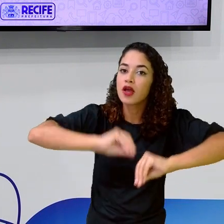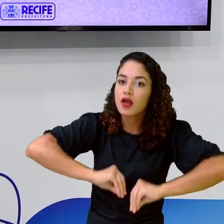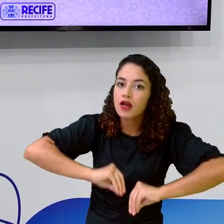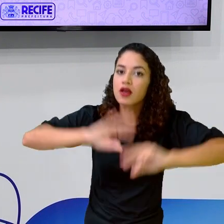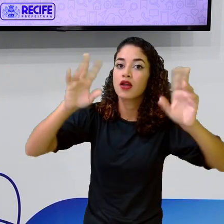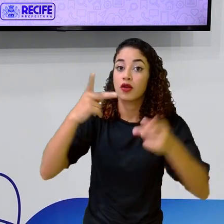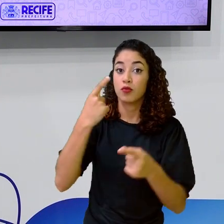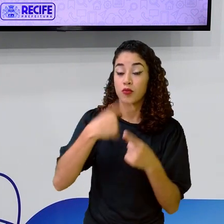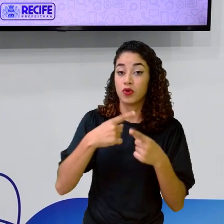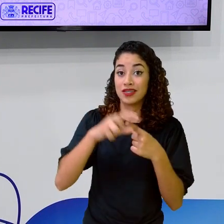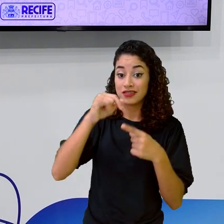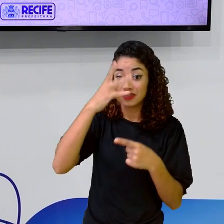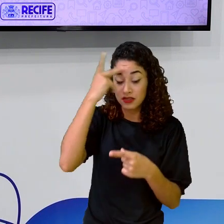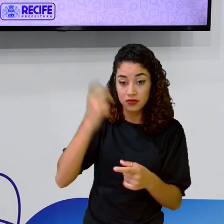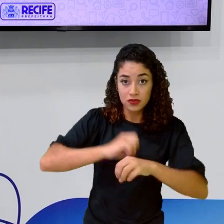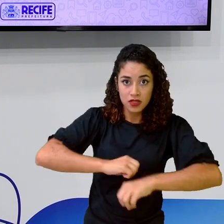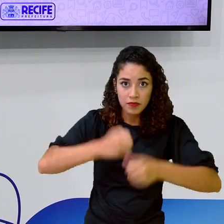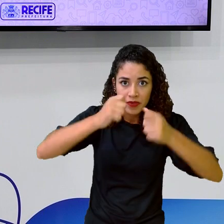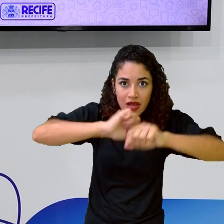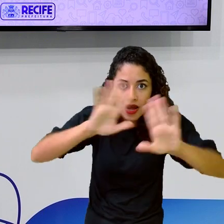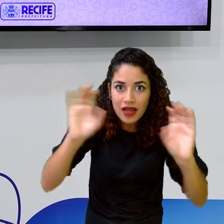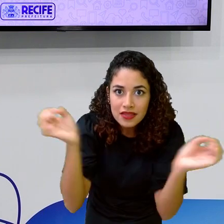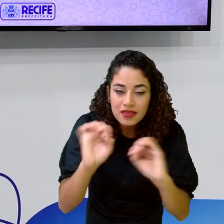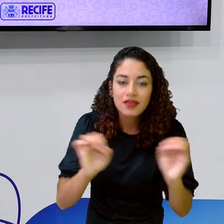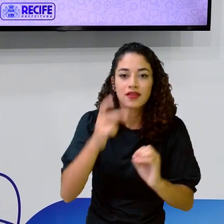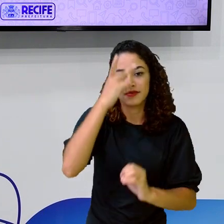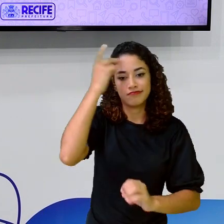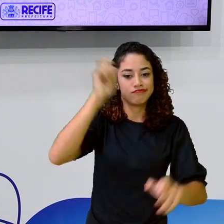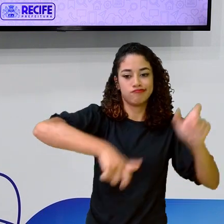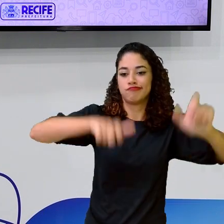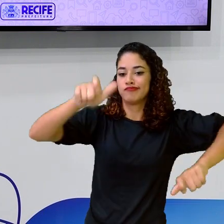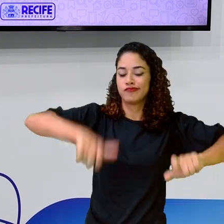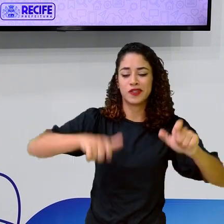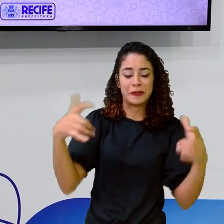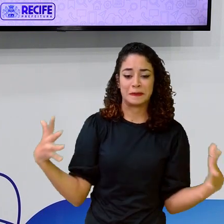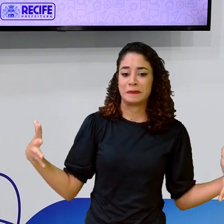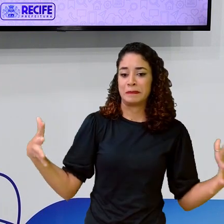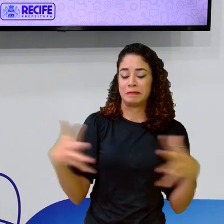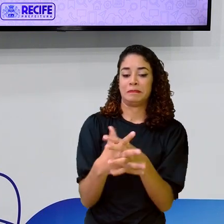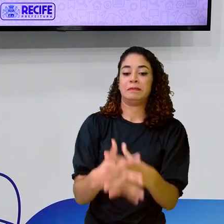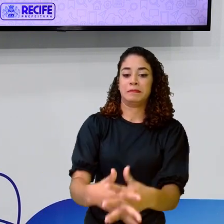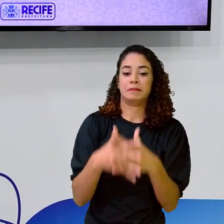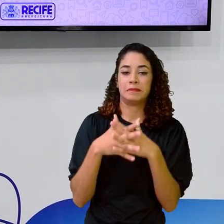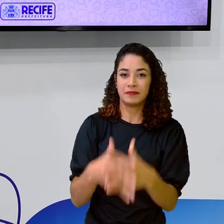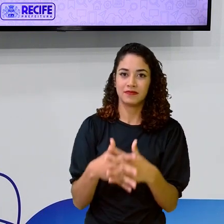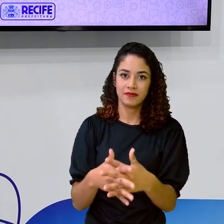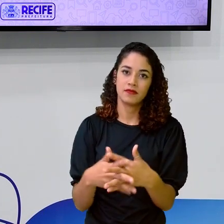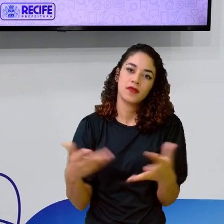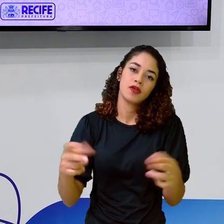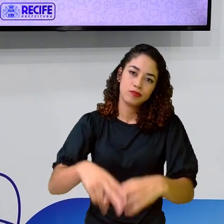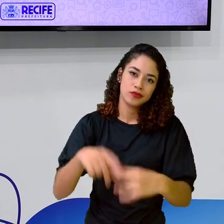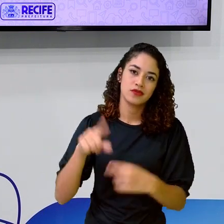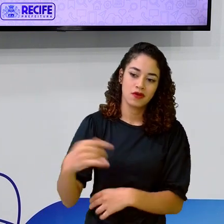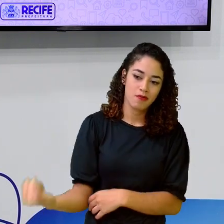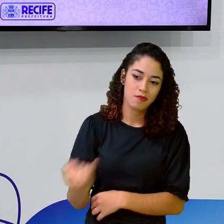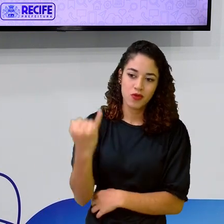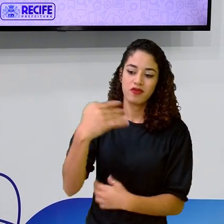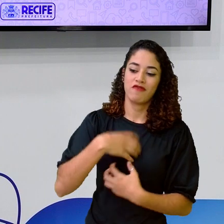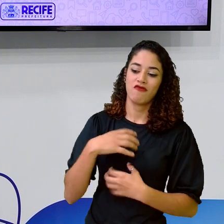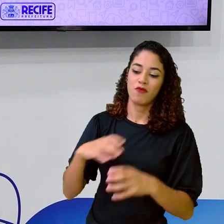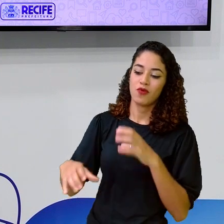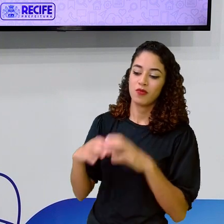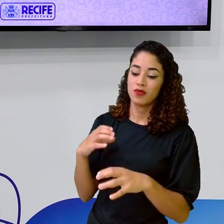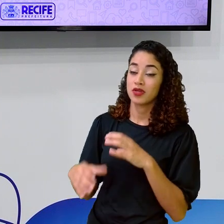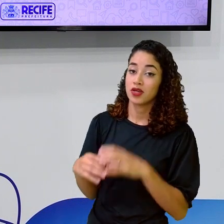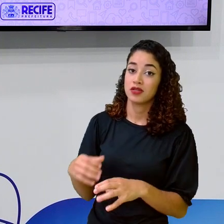mensagem, daquela informação, de que, que se quer passar, isso, é muito importante, na comunicação, a maneira,